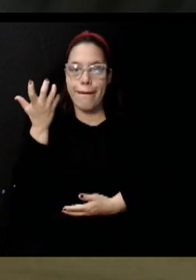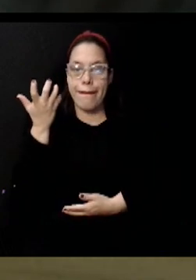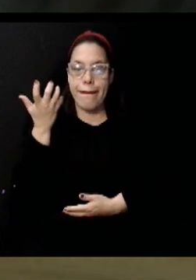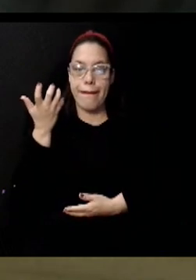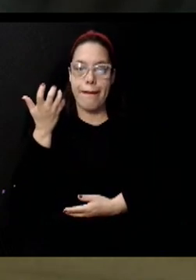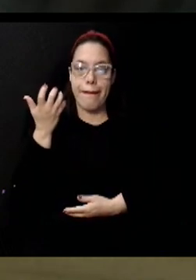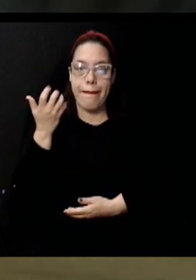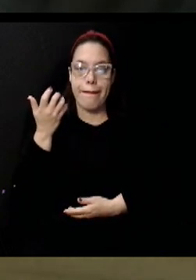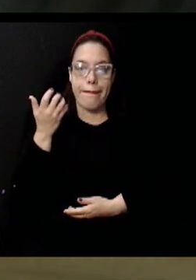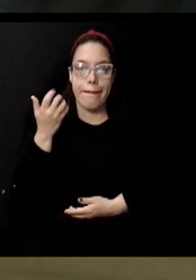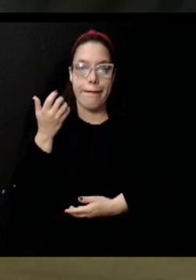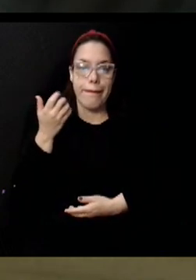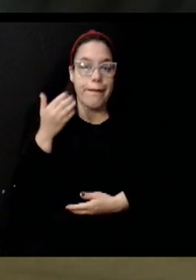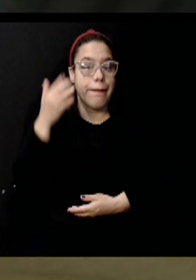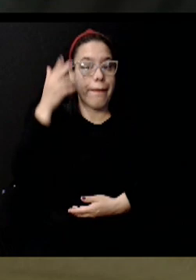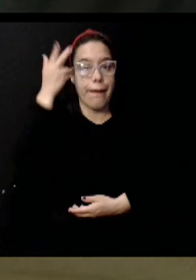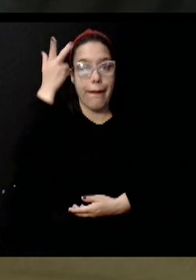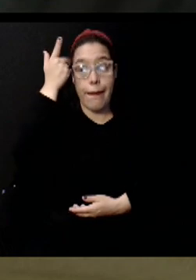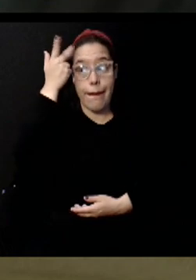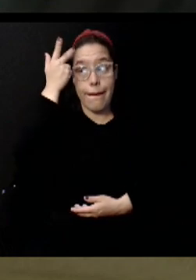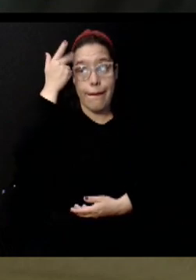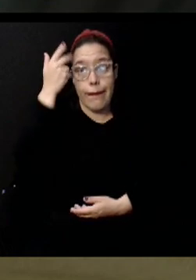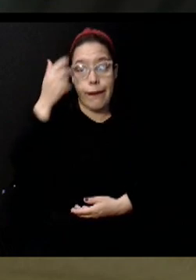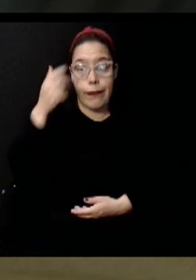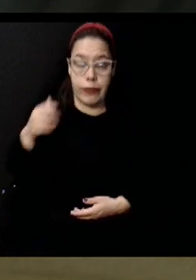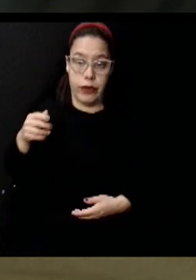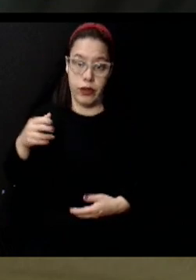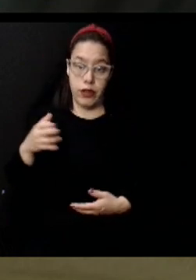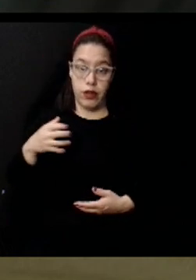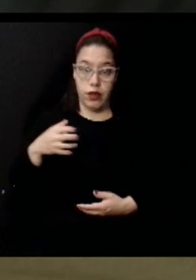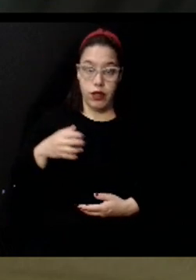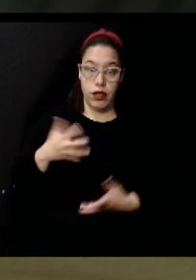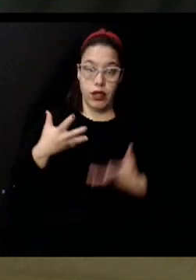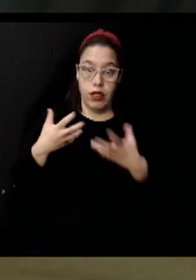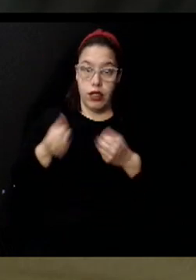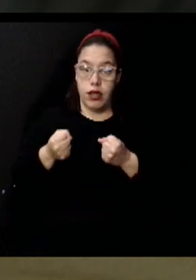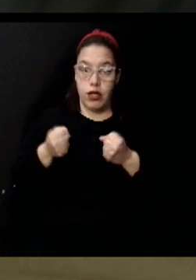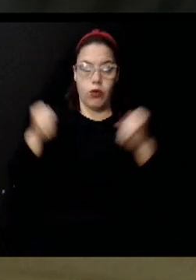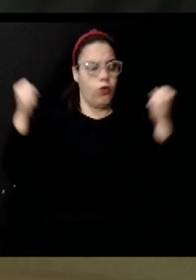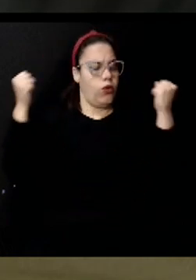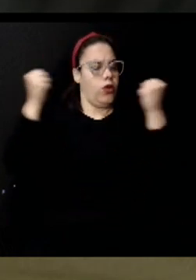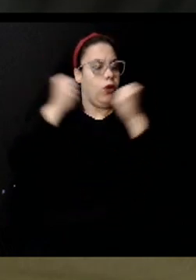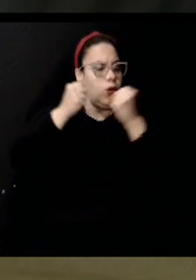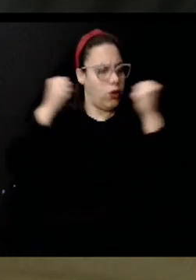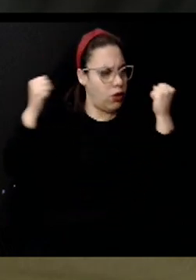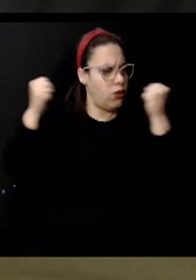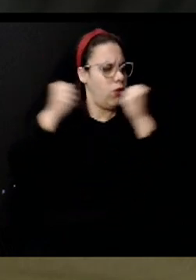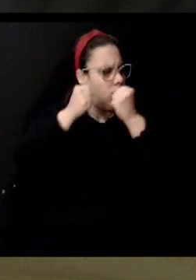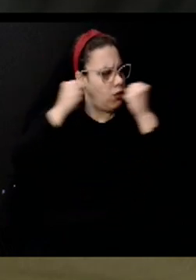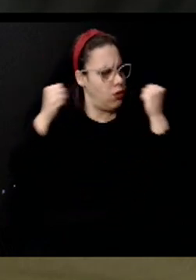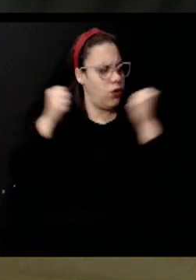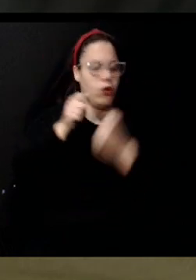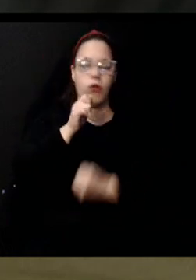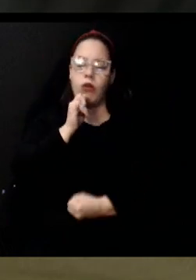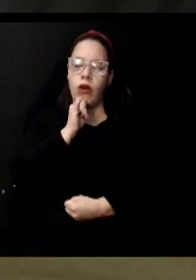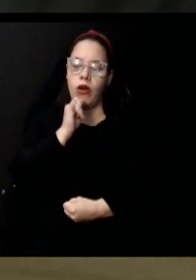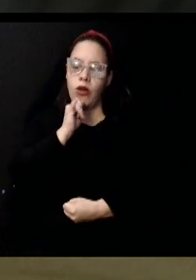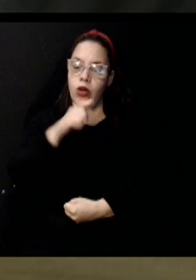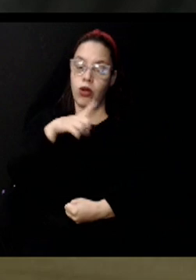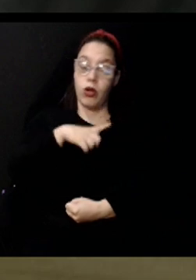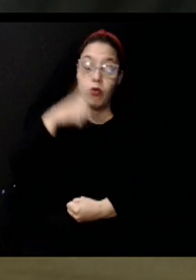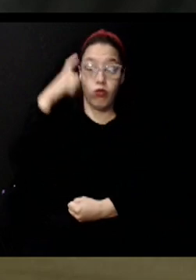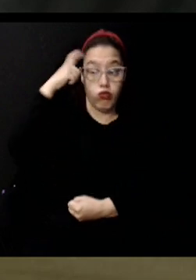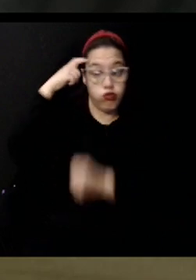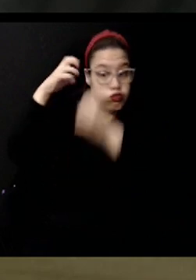esse hábito de reclamar, ela tem uma recompensa. É Hã, igual fazer um exercício físico, por exemplo, sim. você, né, tem Uhum. uma recompensa no cérebro, e aí